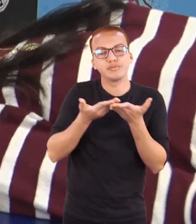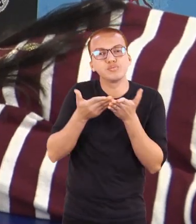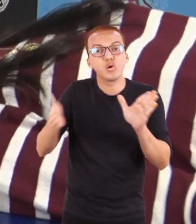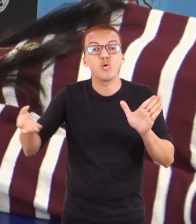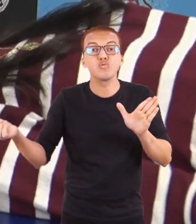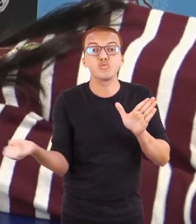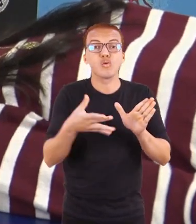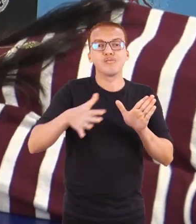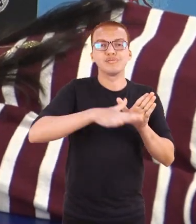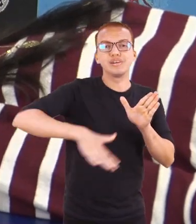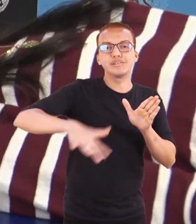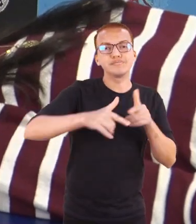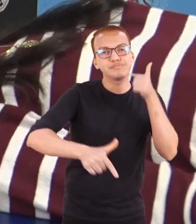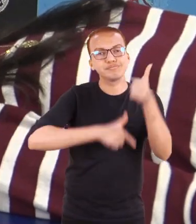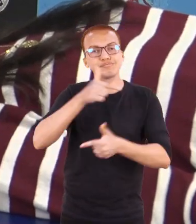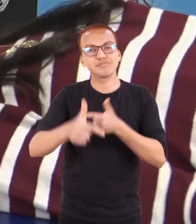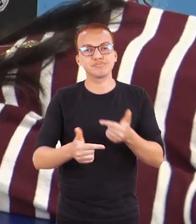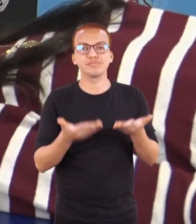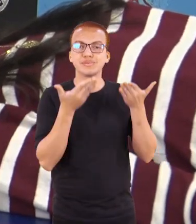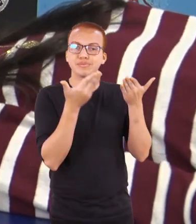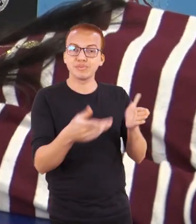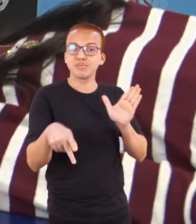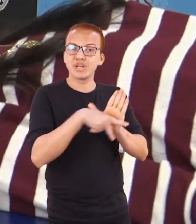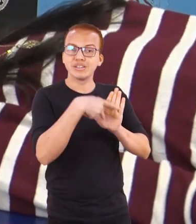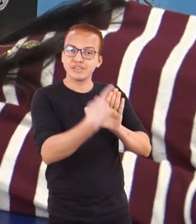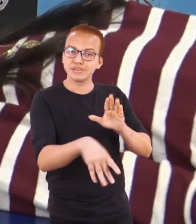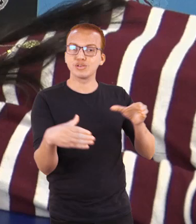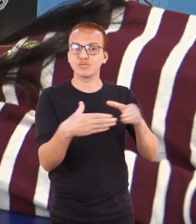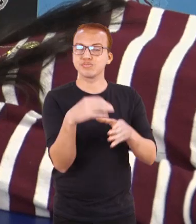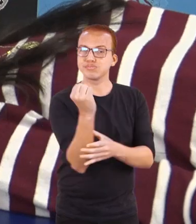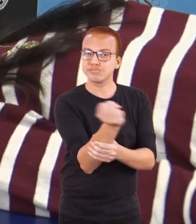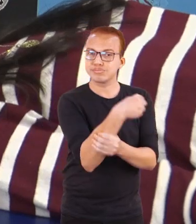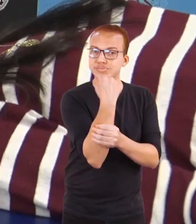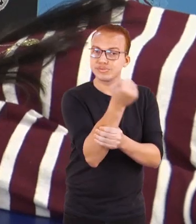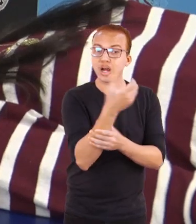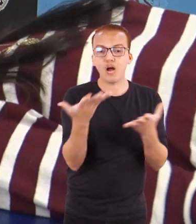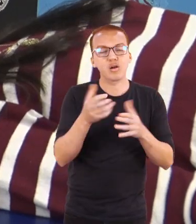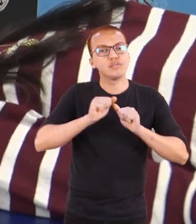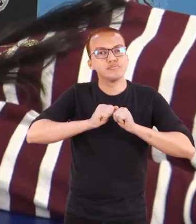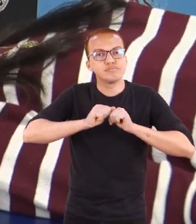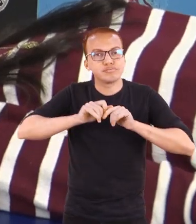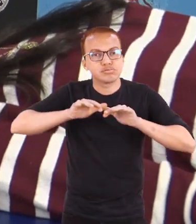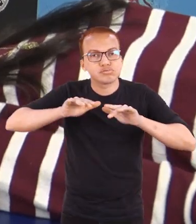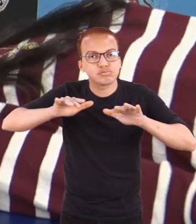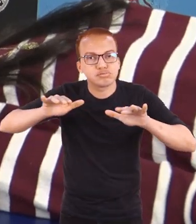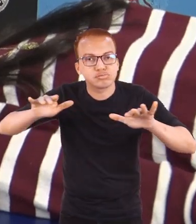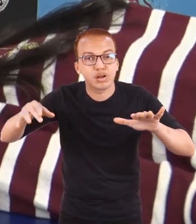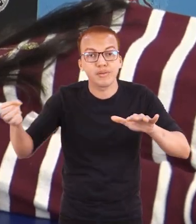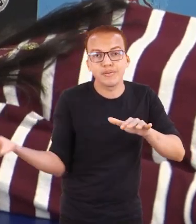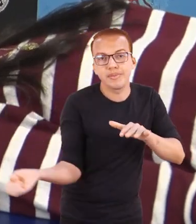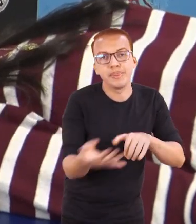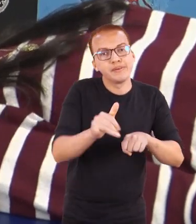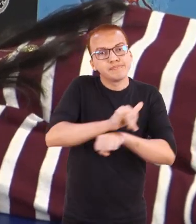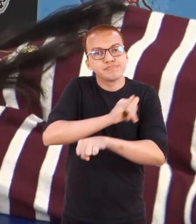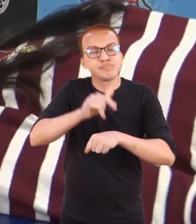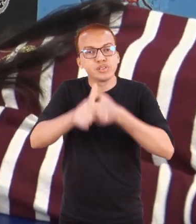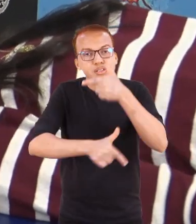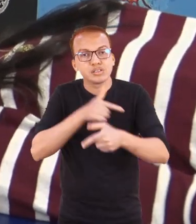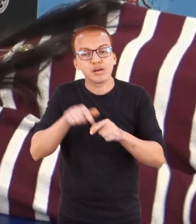para abrir inclusive uma área de atuação da fisioterapia no estado disseminar essa área e fazer